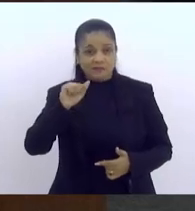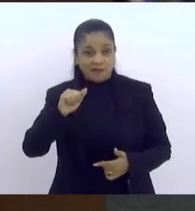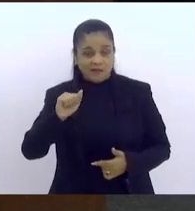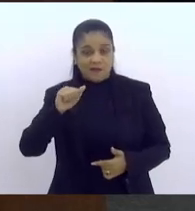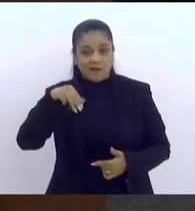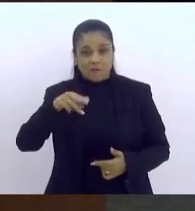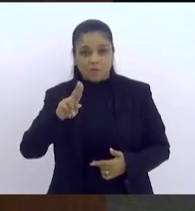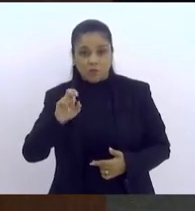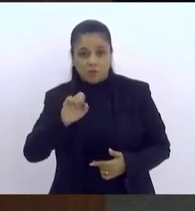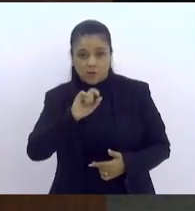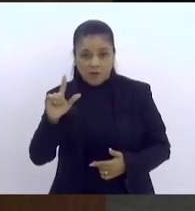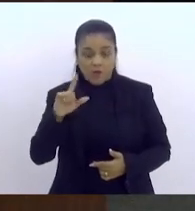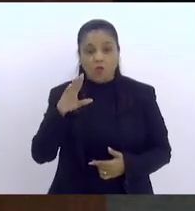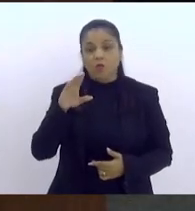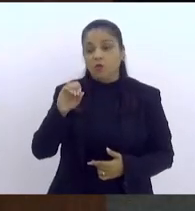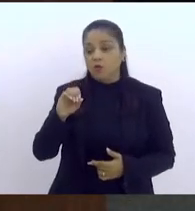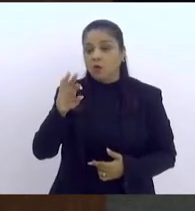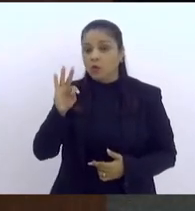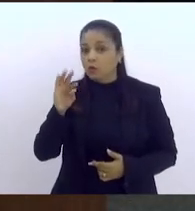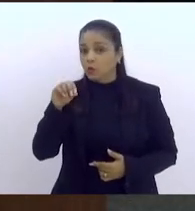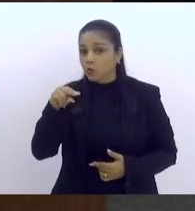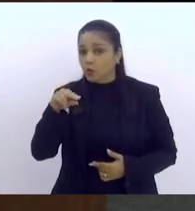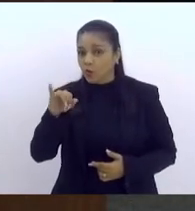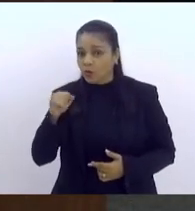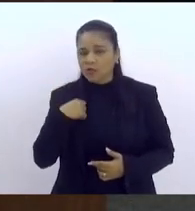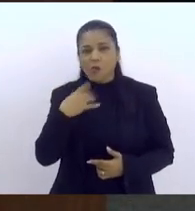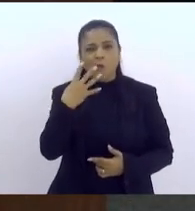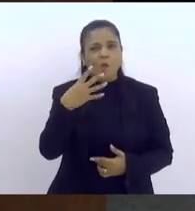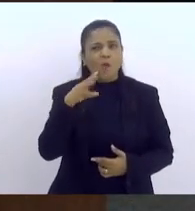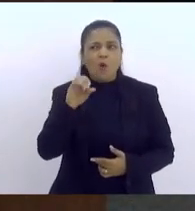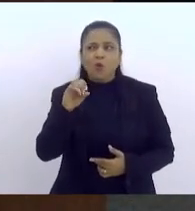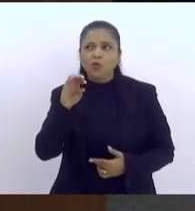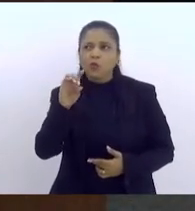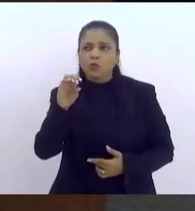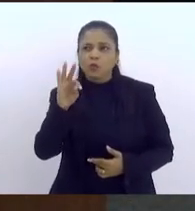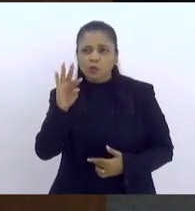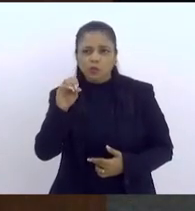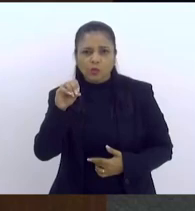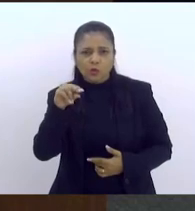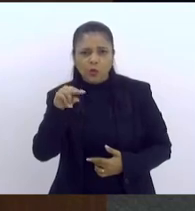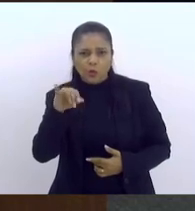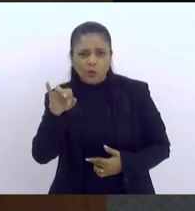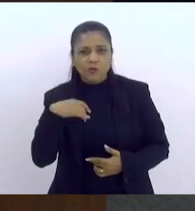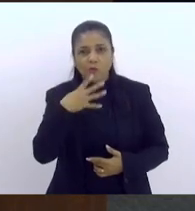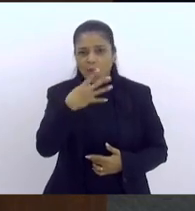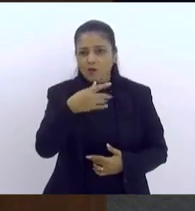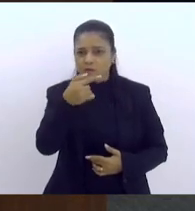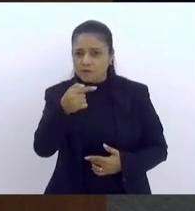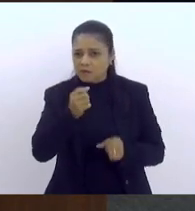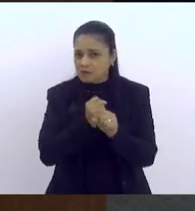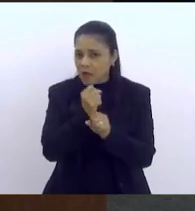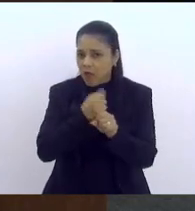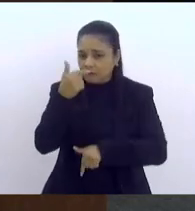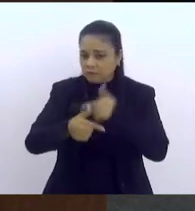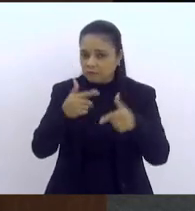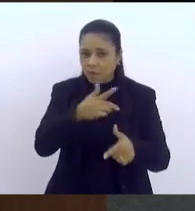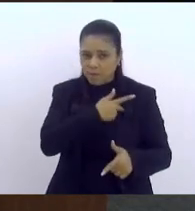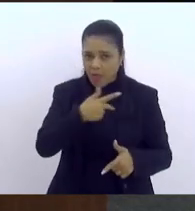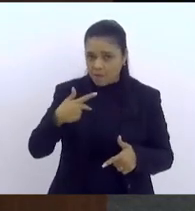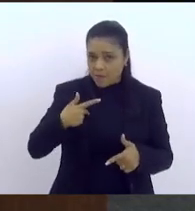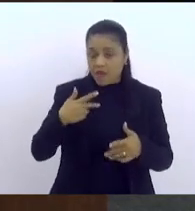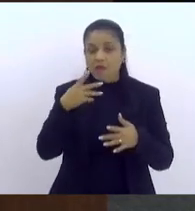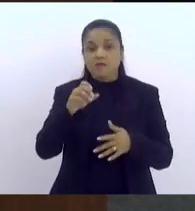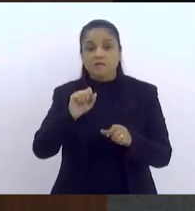e Otônio de Paula. Otônio já está há 47 anos, Samuel há 33. Protocolei hoje uma moção de aplauso